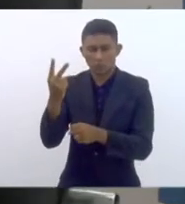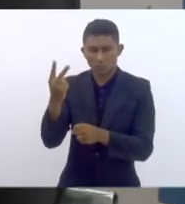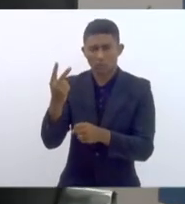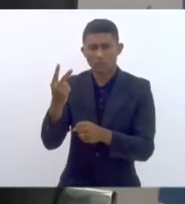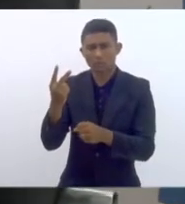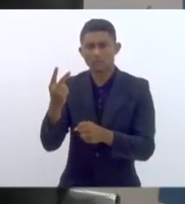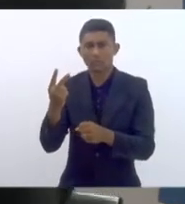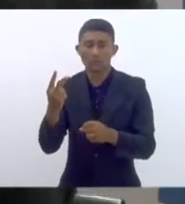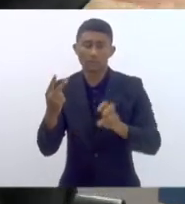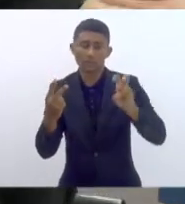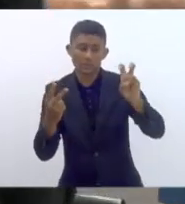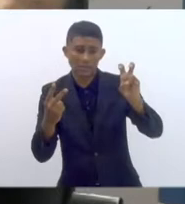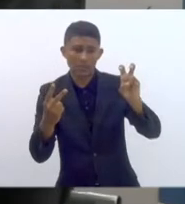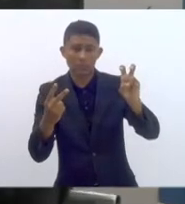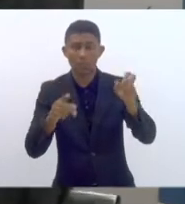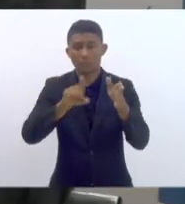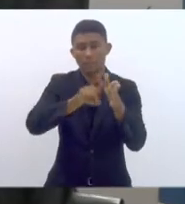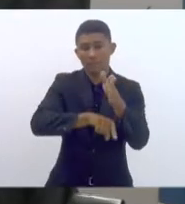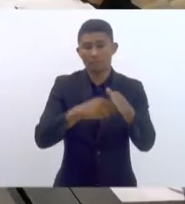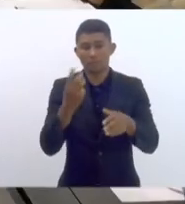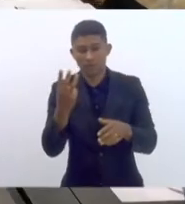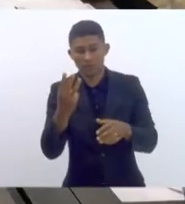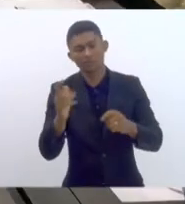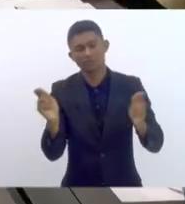dos 5 anos menos 3 anos.